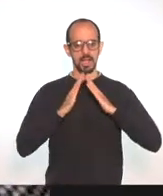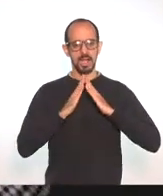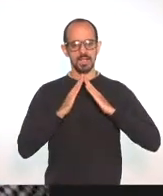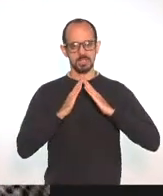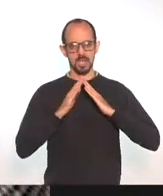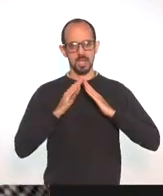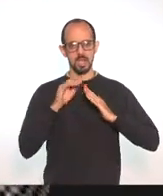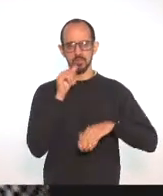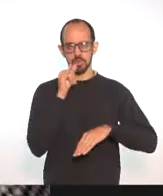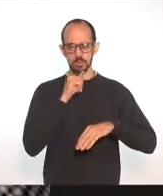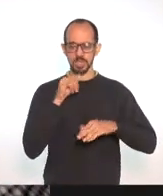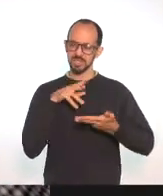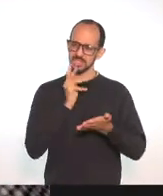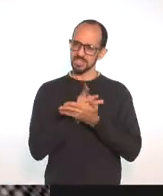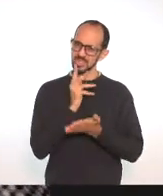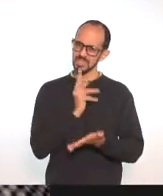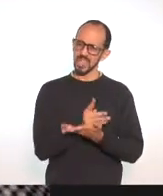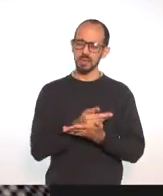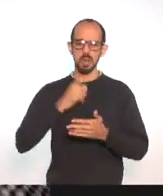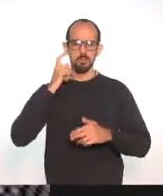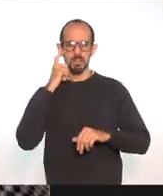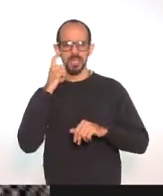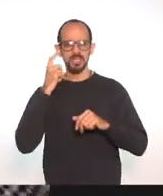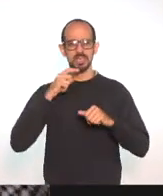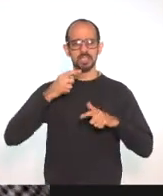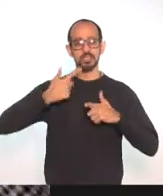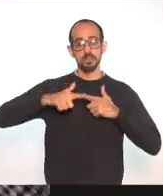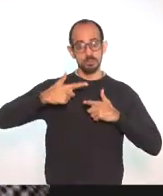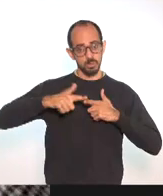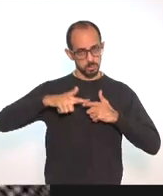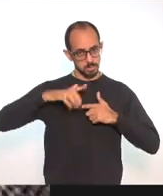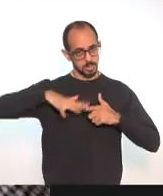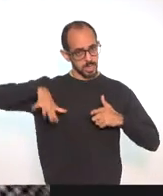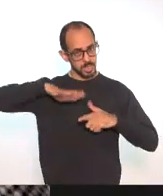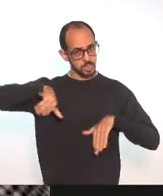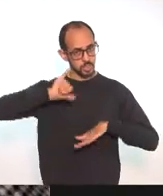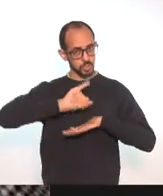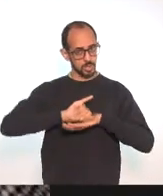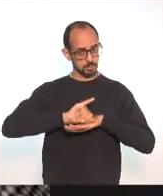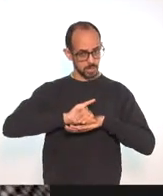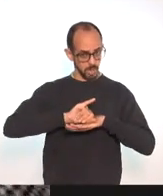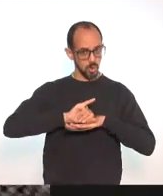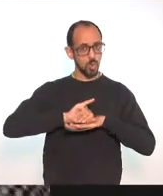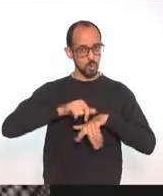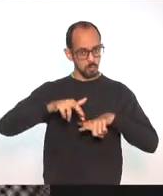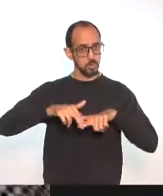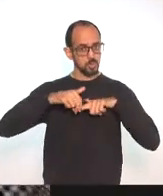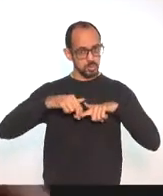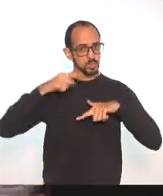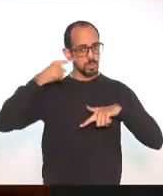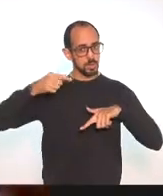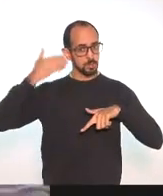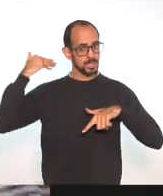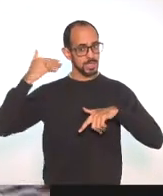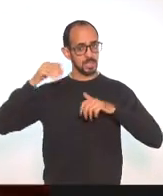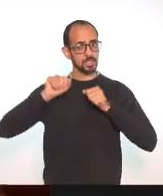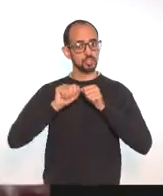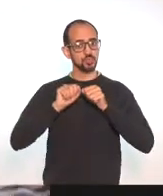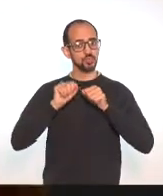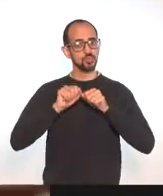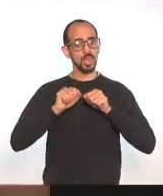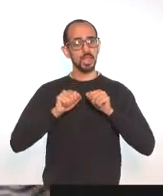sente se debruça sobre as questões da região metropolitana tanto que na semana passada publicamos um artigo realmente